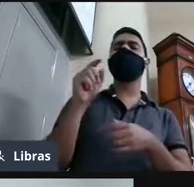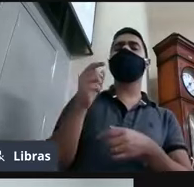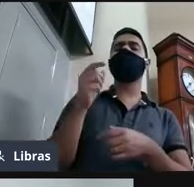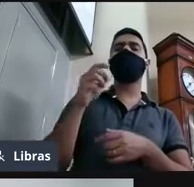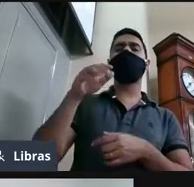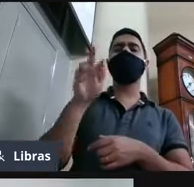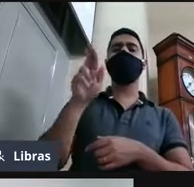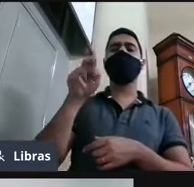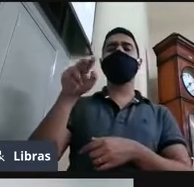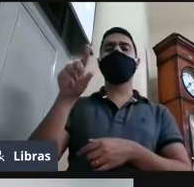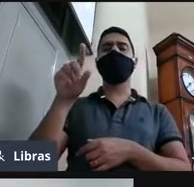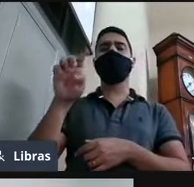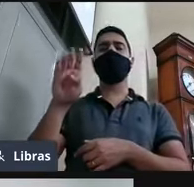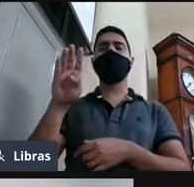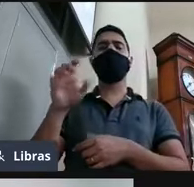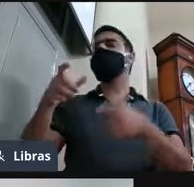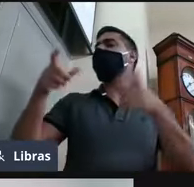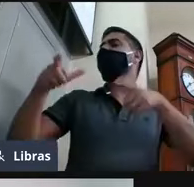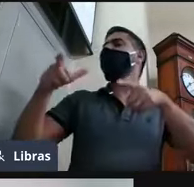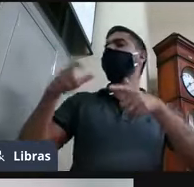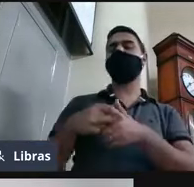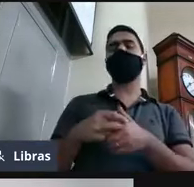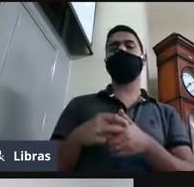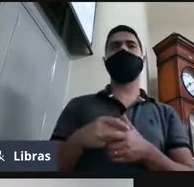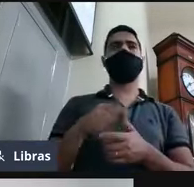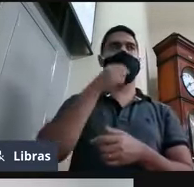milhão. Aonde?